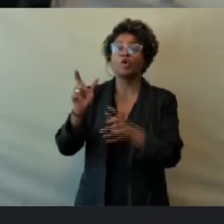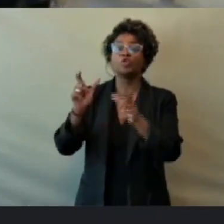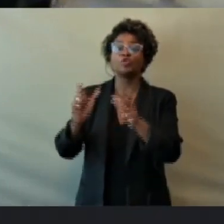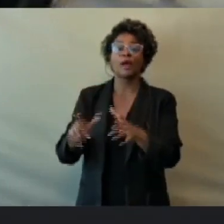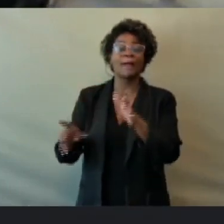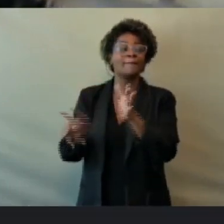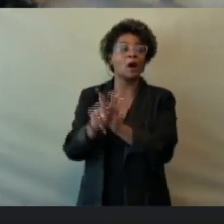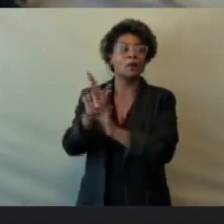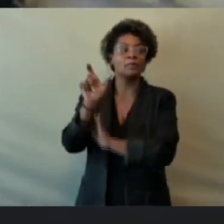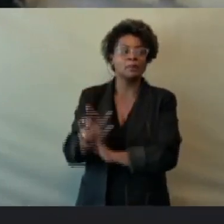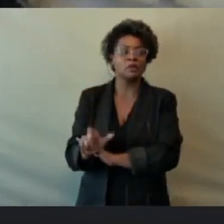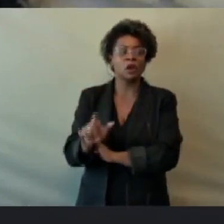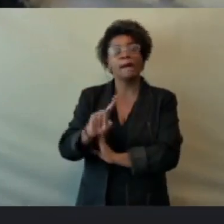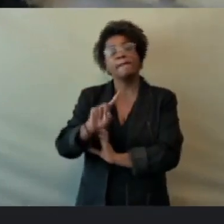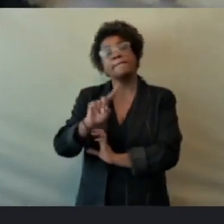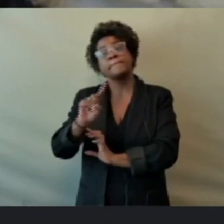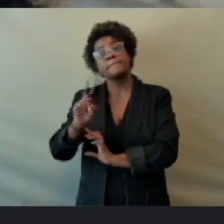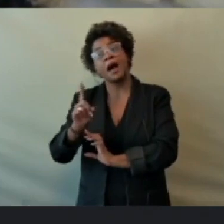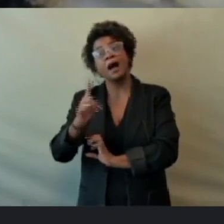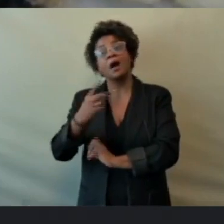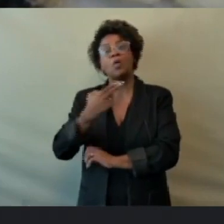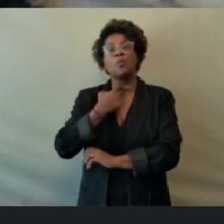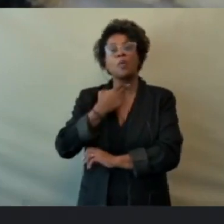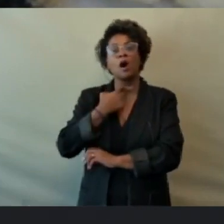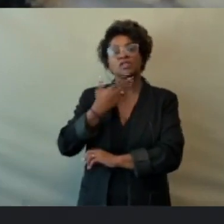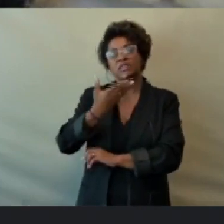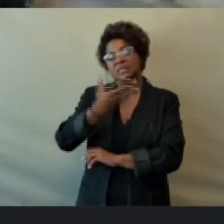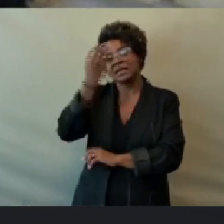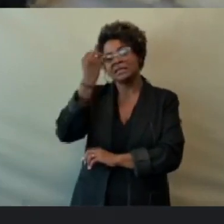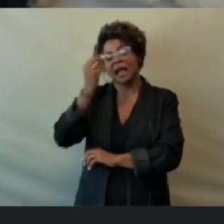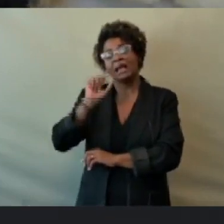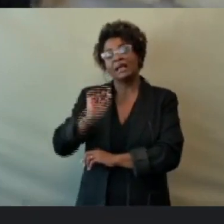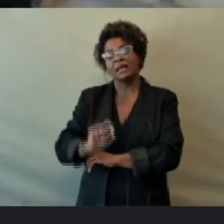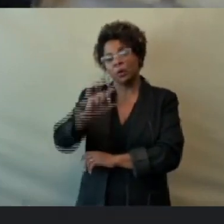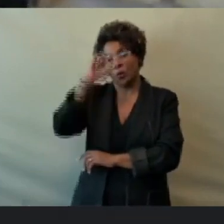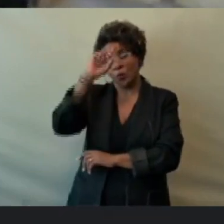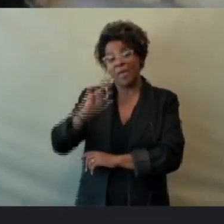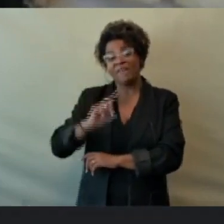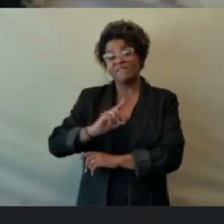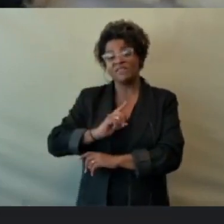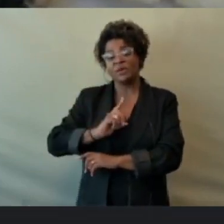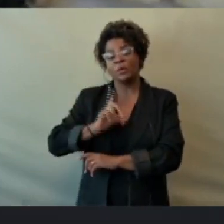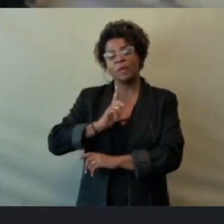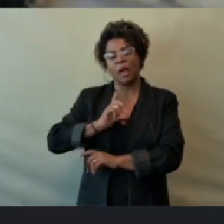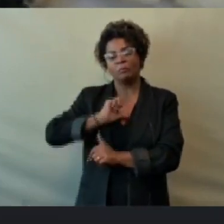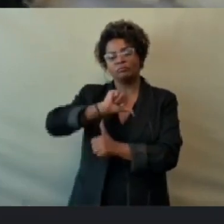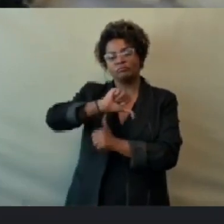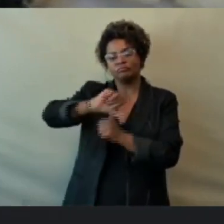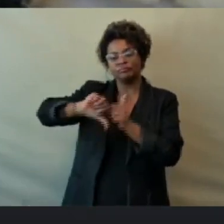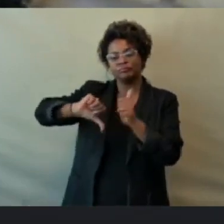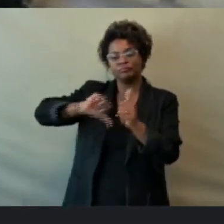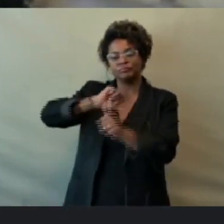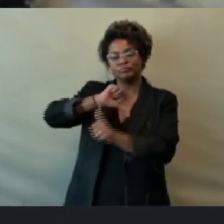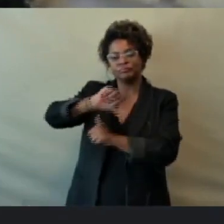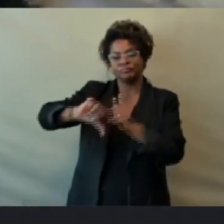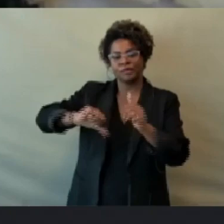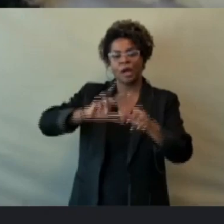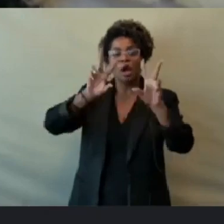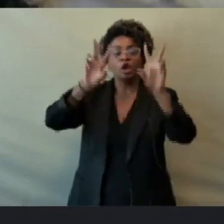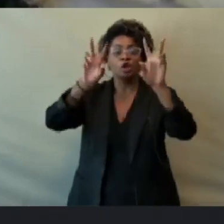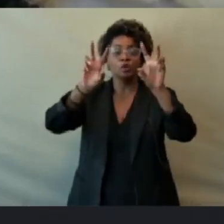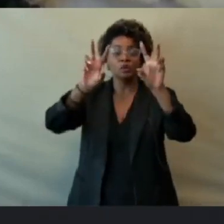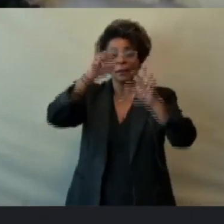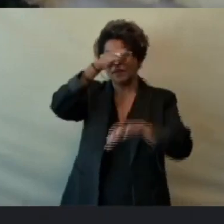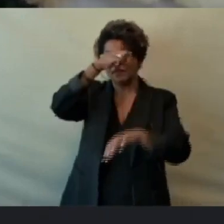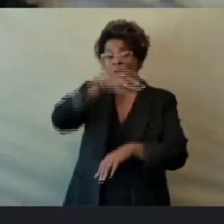perfil veio mudando e a temática da violência traz para a gente a necessidade da gente